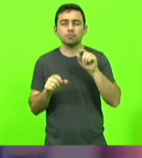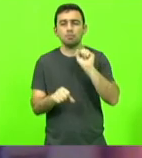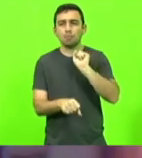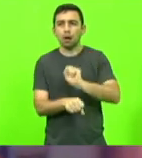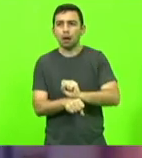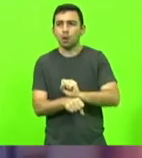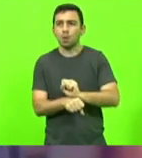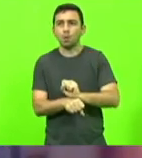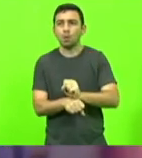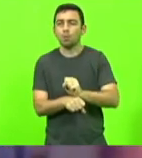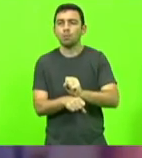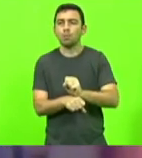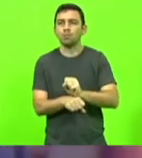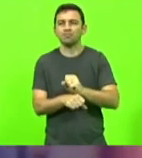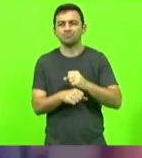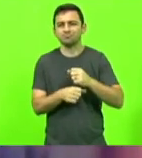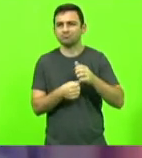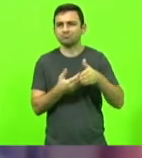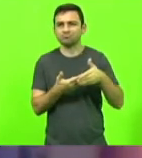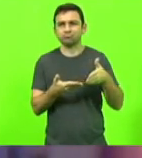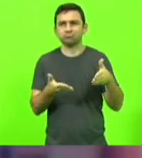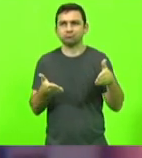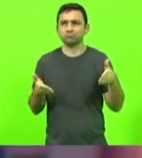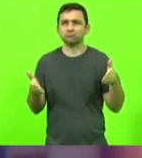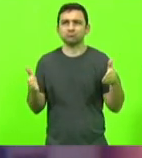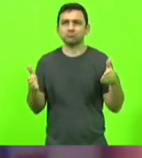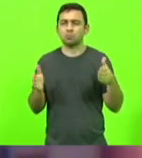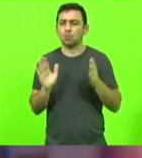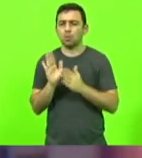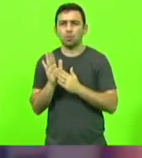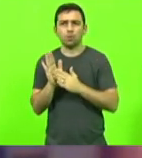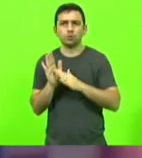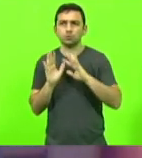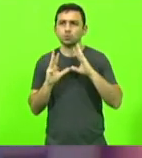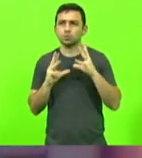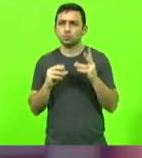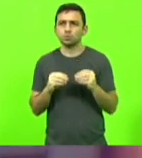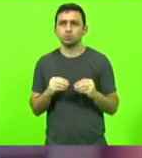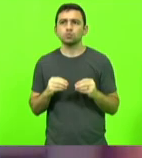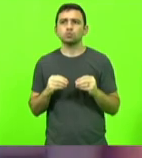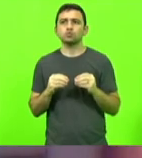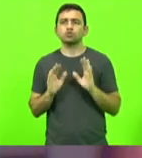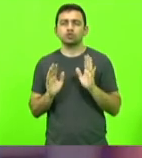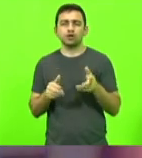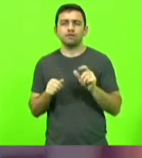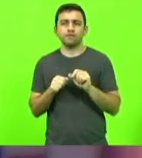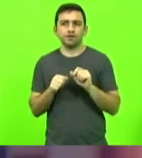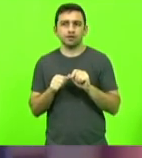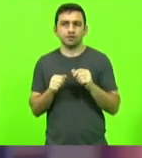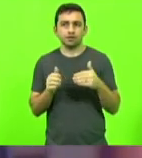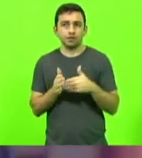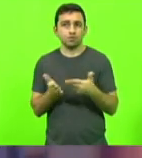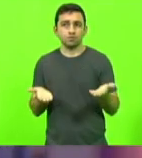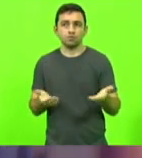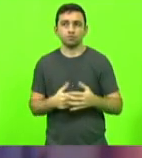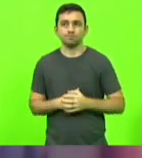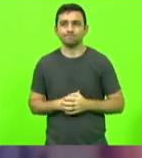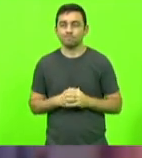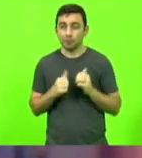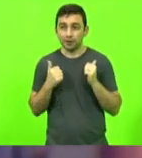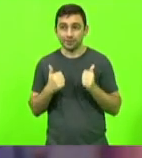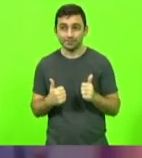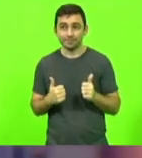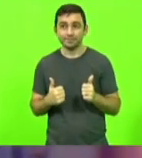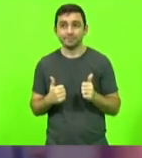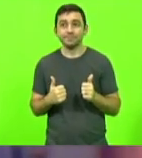estacionados em todas as propostas que foram feitas até então, tá bom? Então,